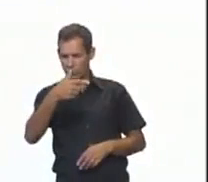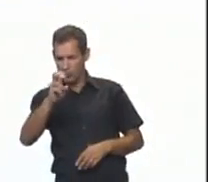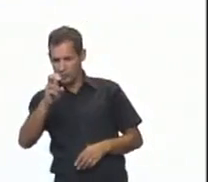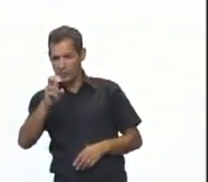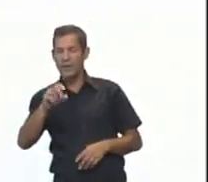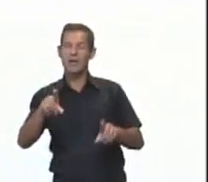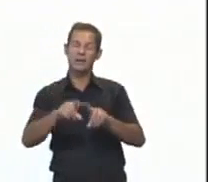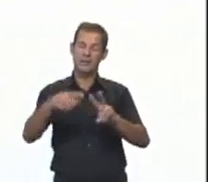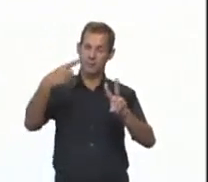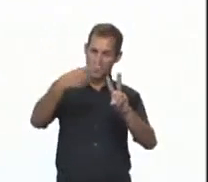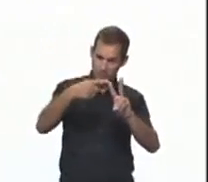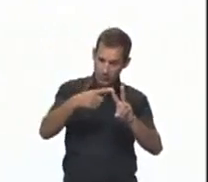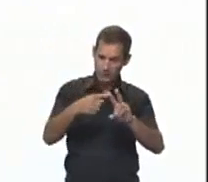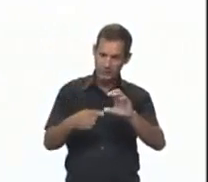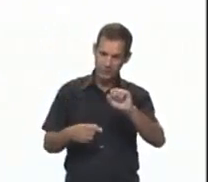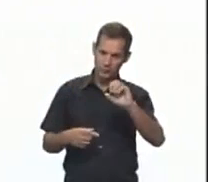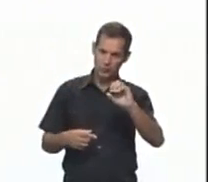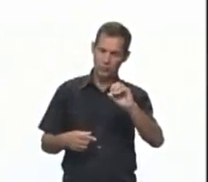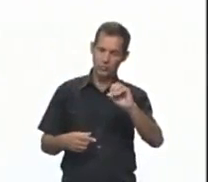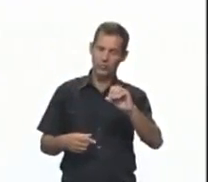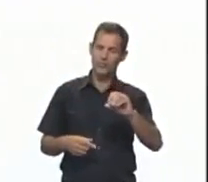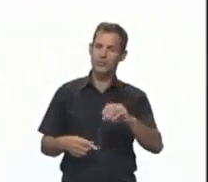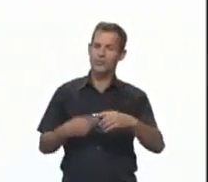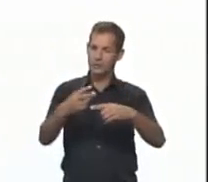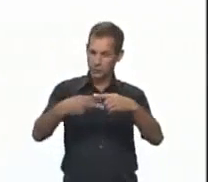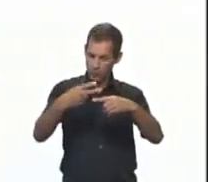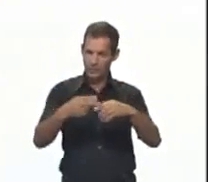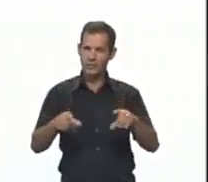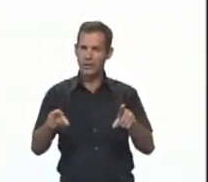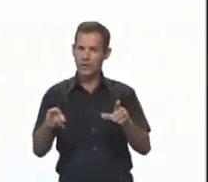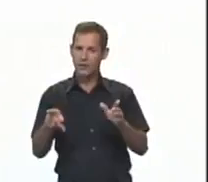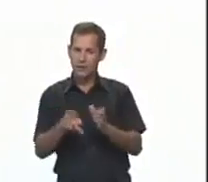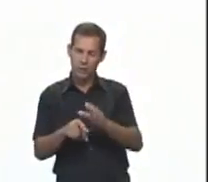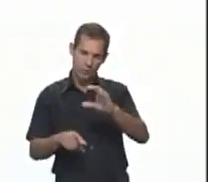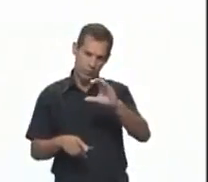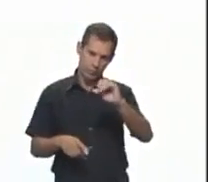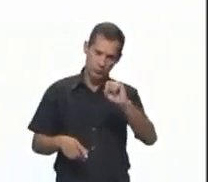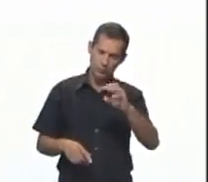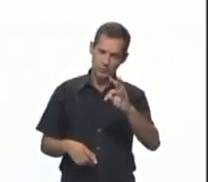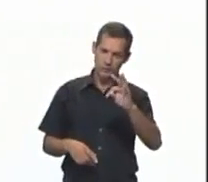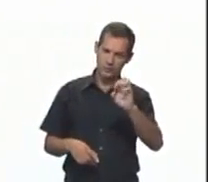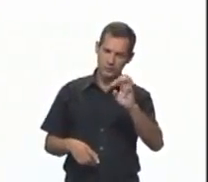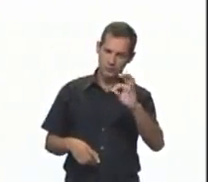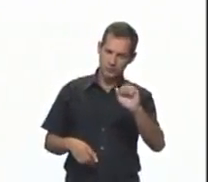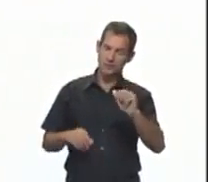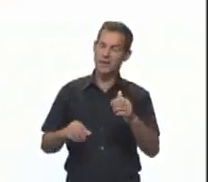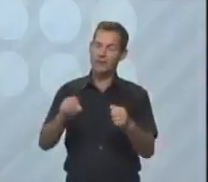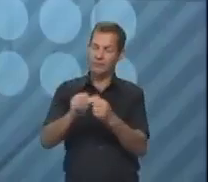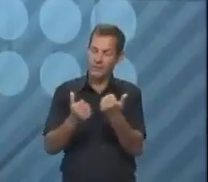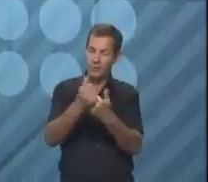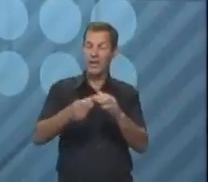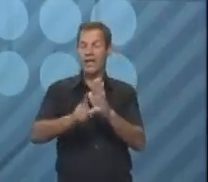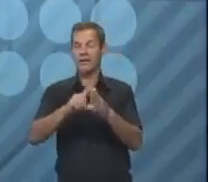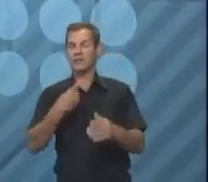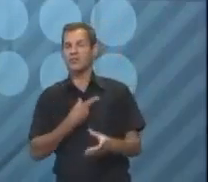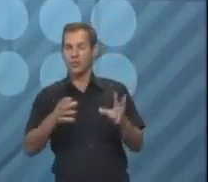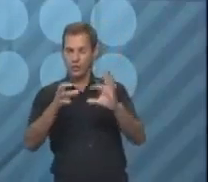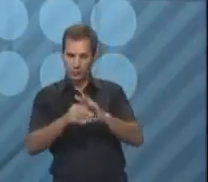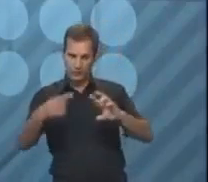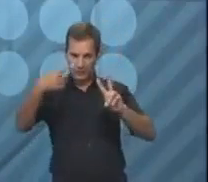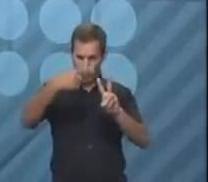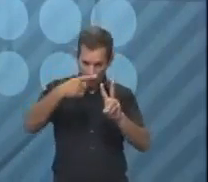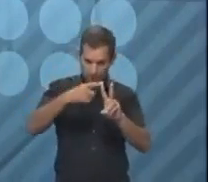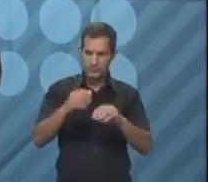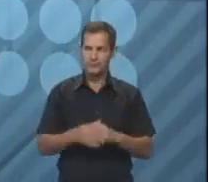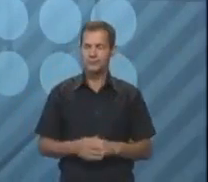5,5. E a raiz quadrada de cosseno ao quadrado é cosseno de θ. Então, a gente fez essa mudança. Antes, a gente ia integrar a